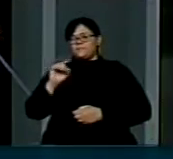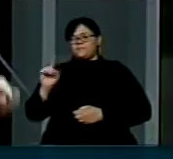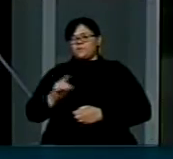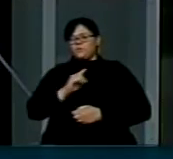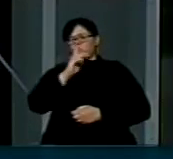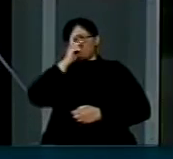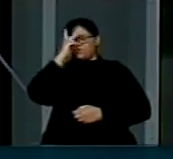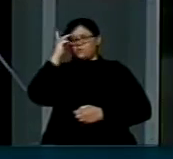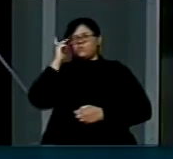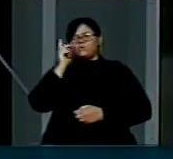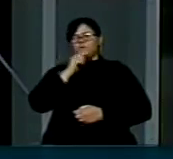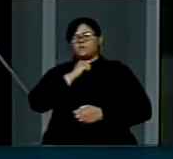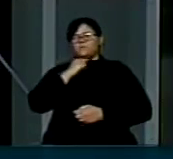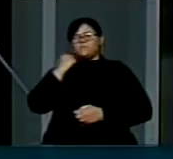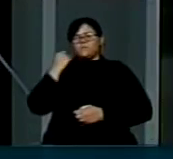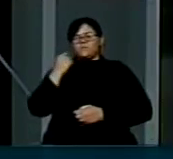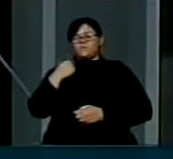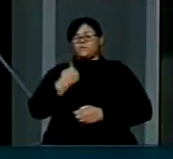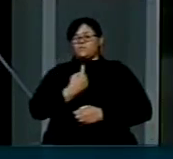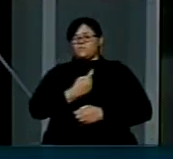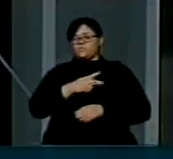no nosso país a cada ano.